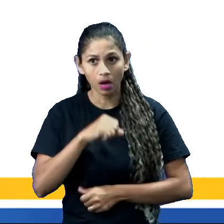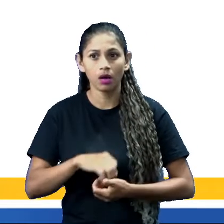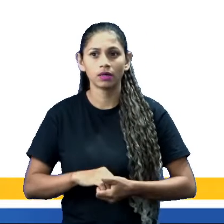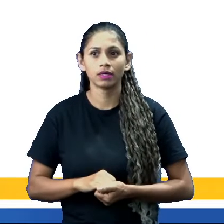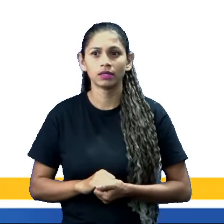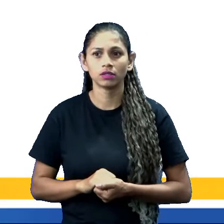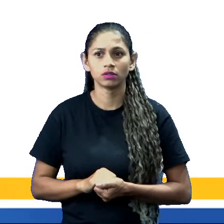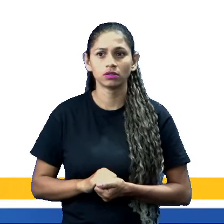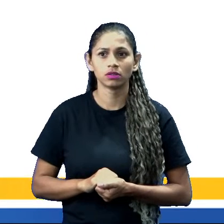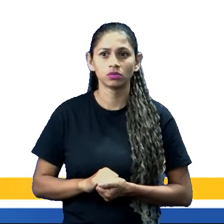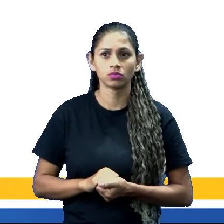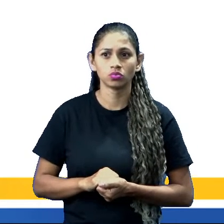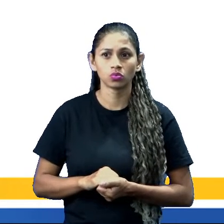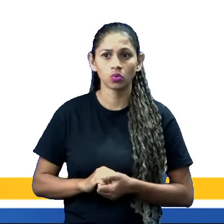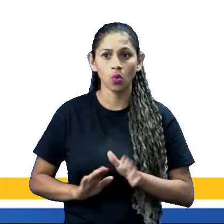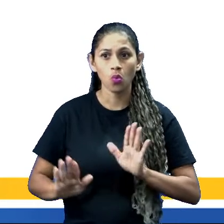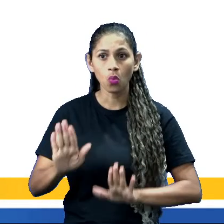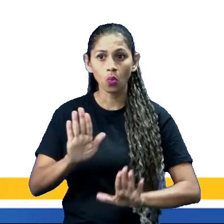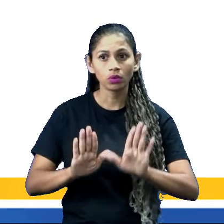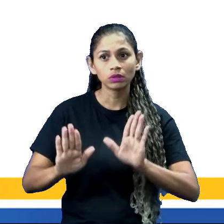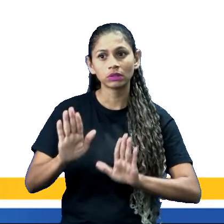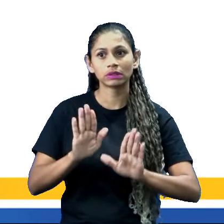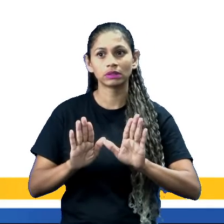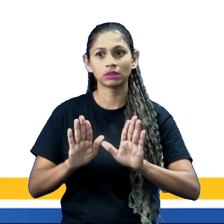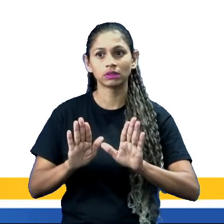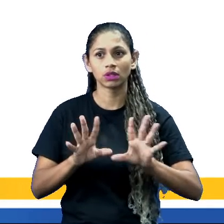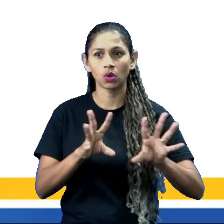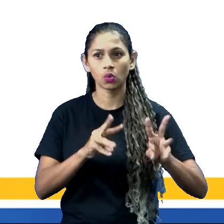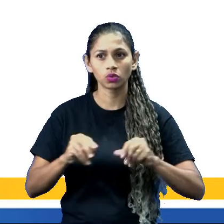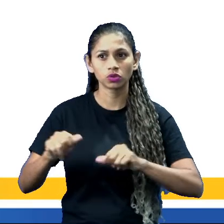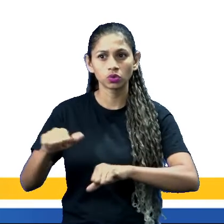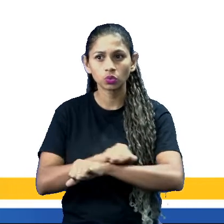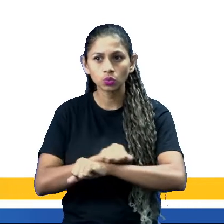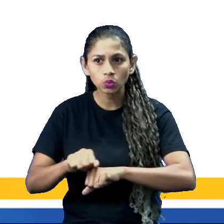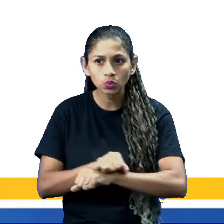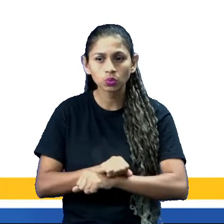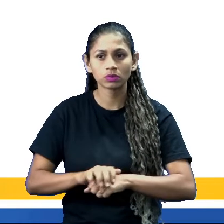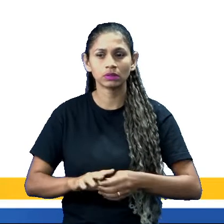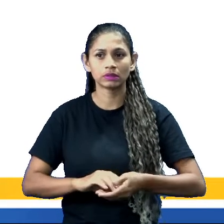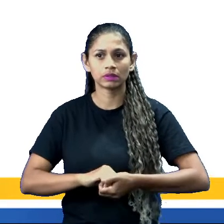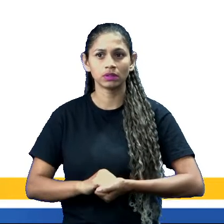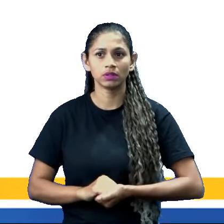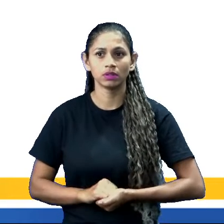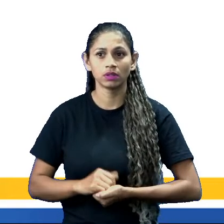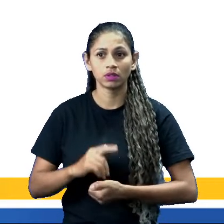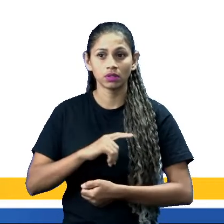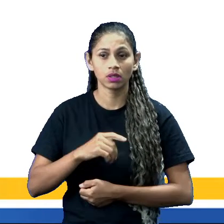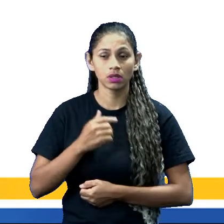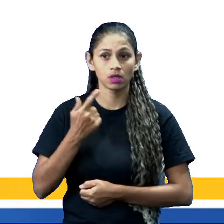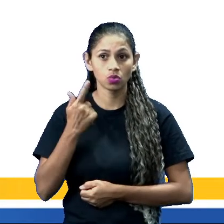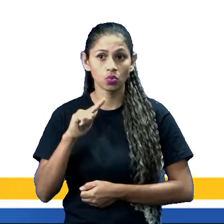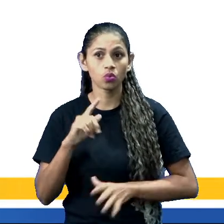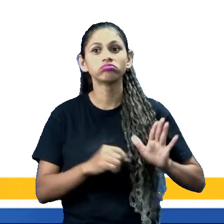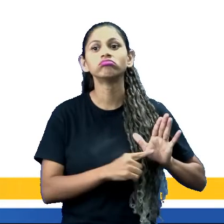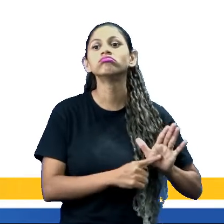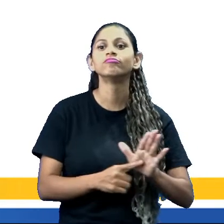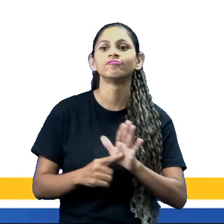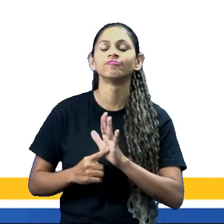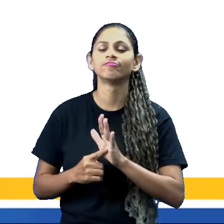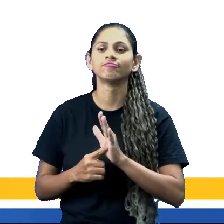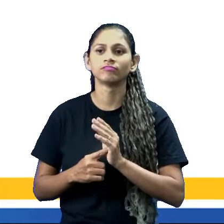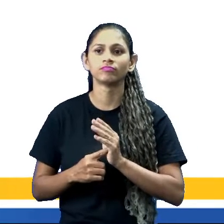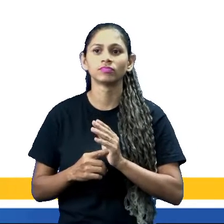conhecido, né, o cuidado, o poluente e o corrosivo. Que a gente tem outras sinalizações, né, então quando é o uso obrigatório